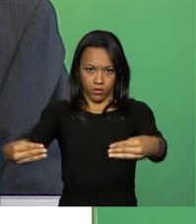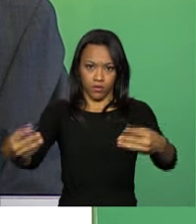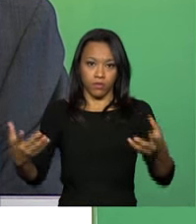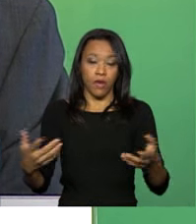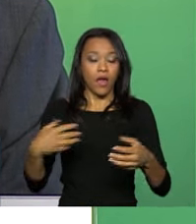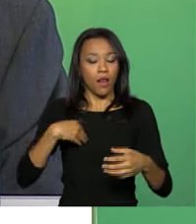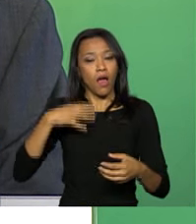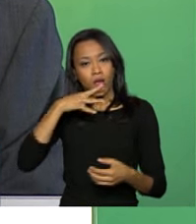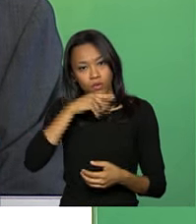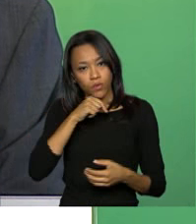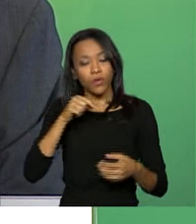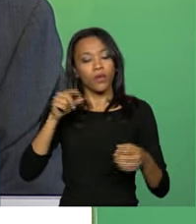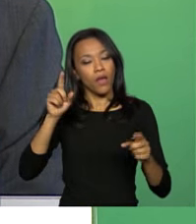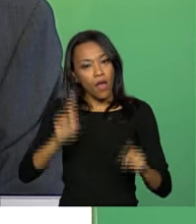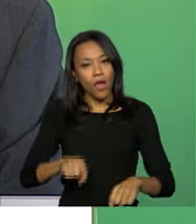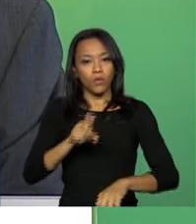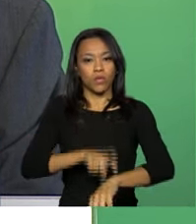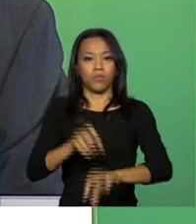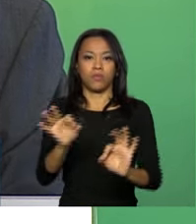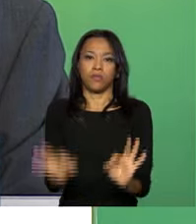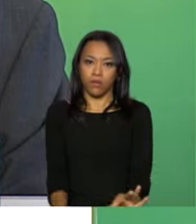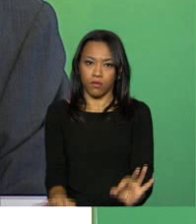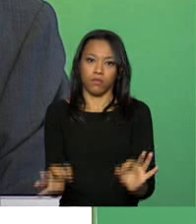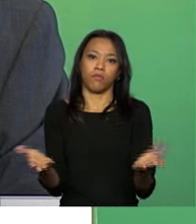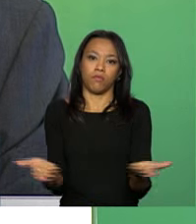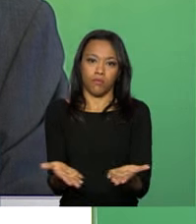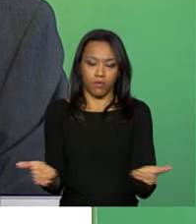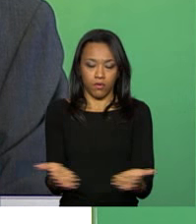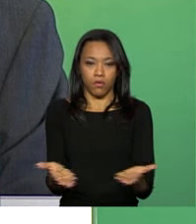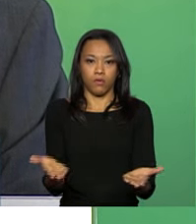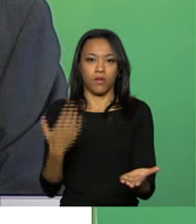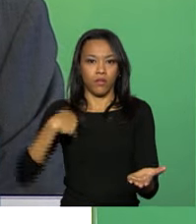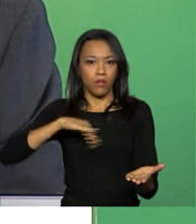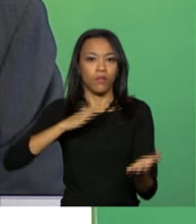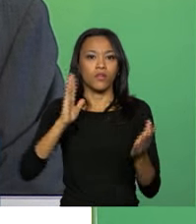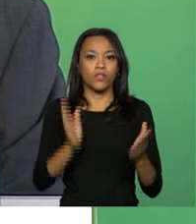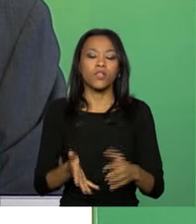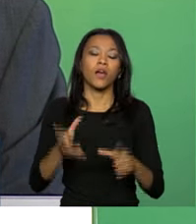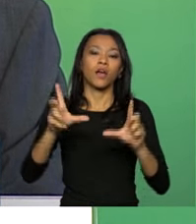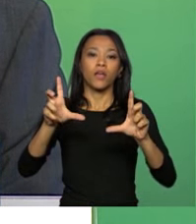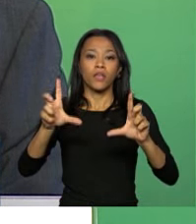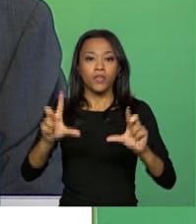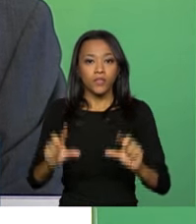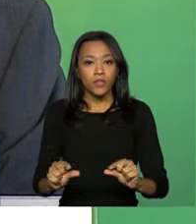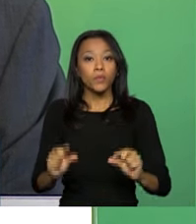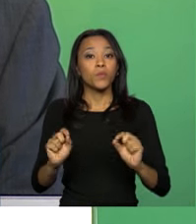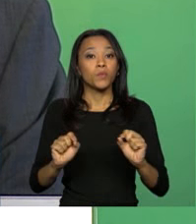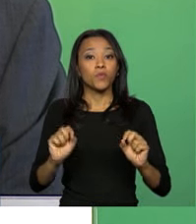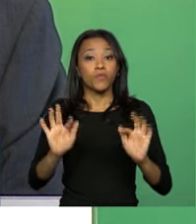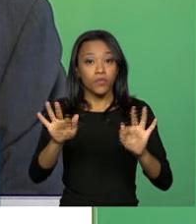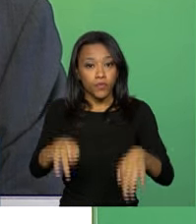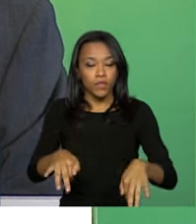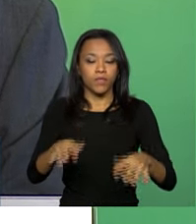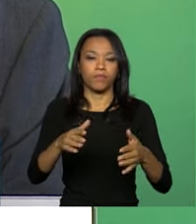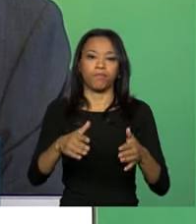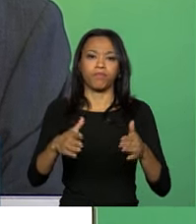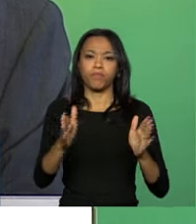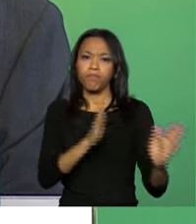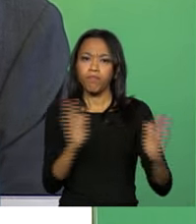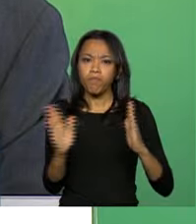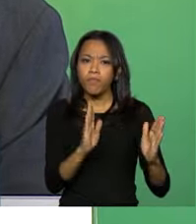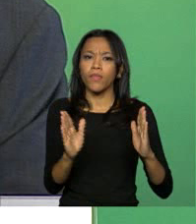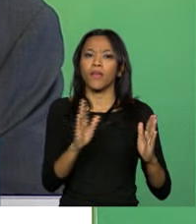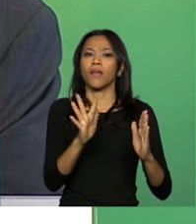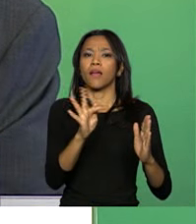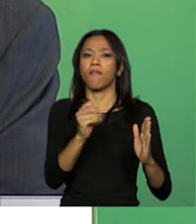foi o momento e ela entendeu que o momento seria esse nós estamos encerrando a fase de votação das propostas de